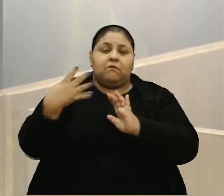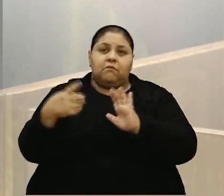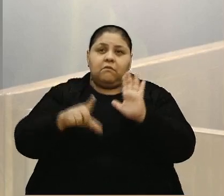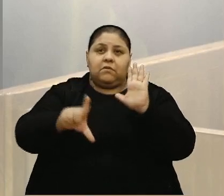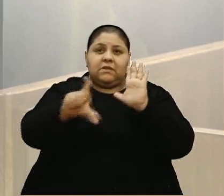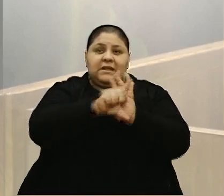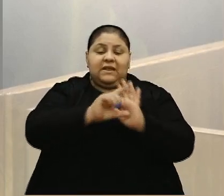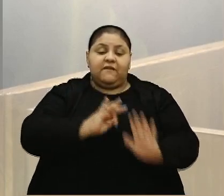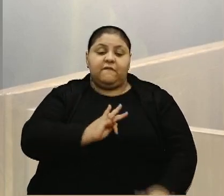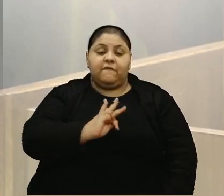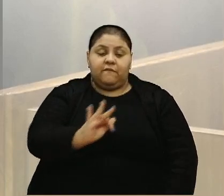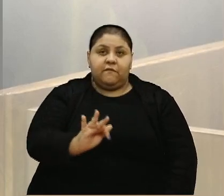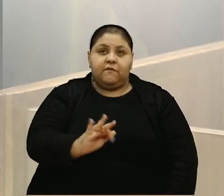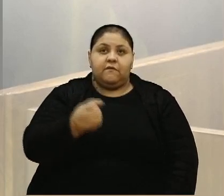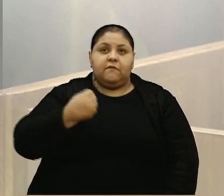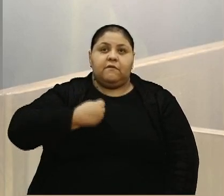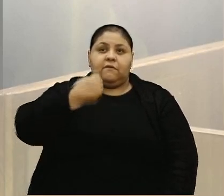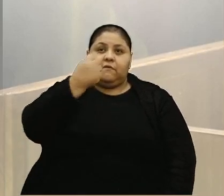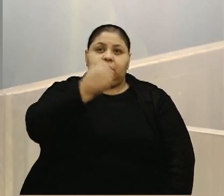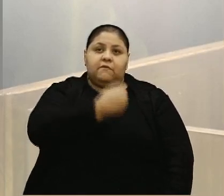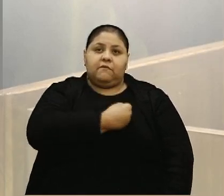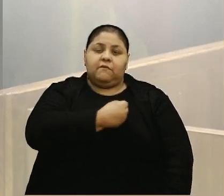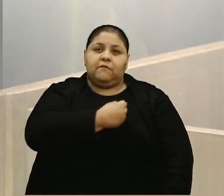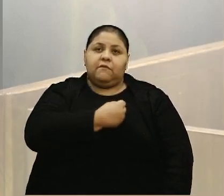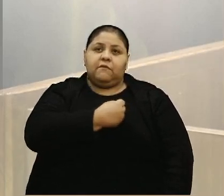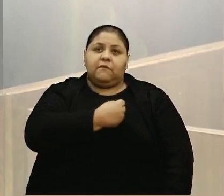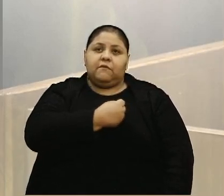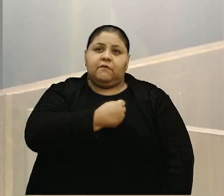Federal, número